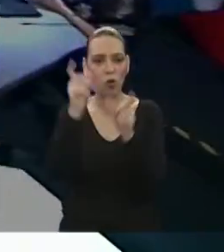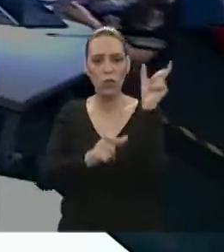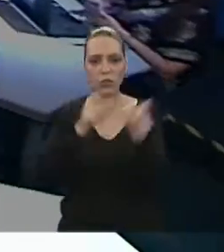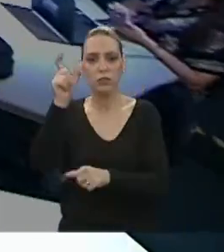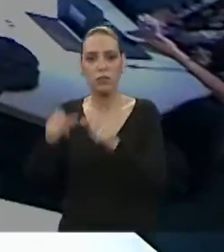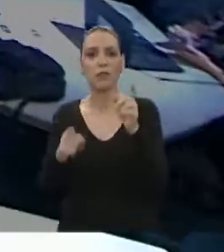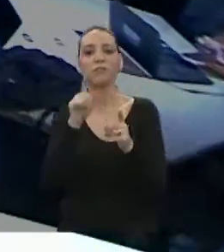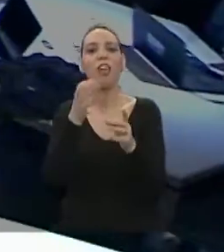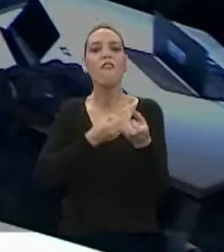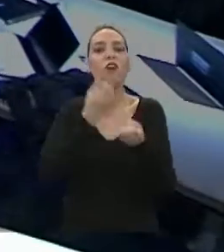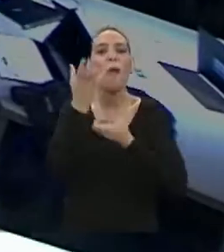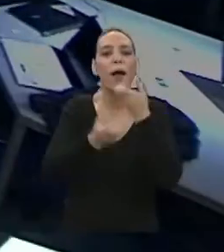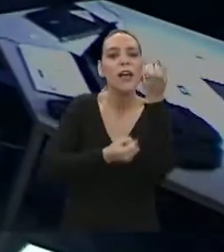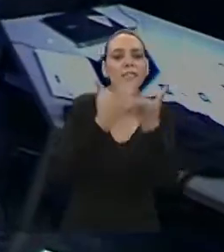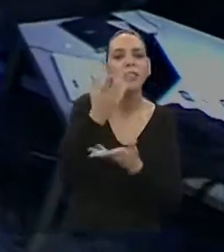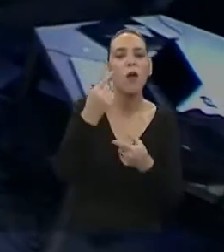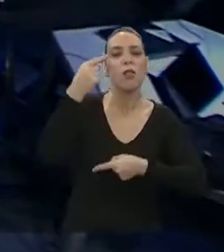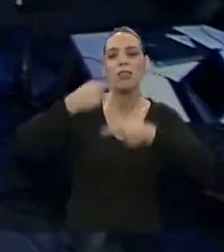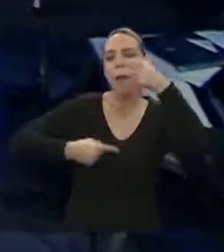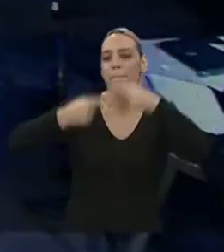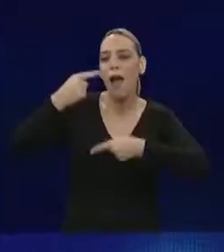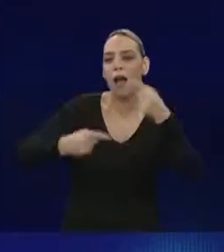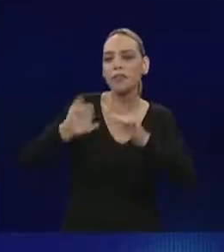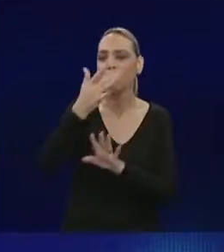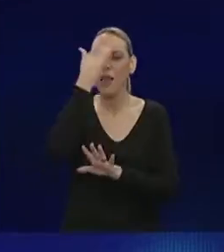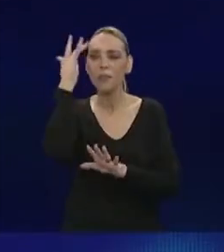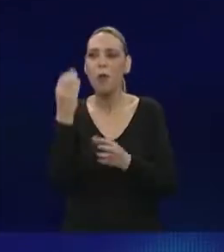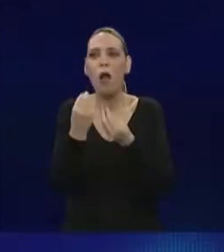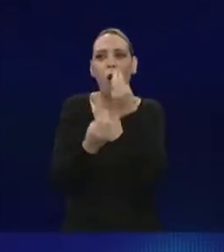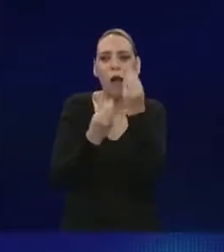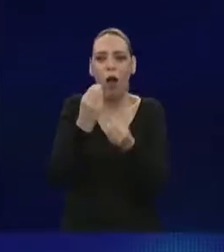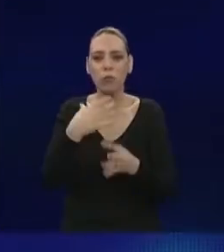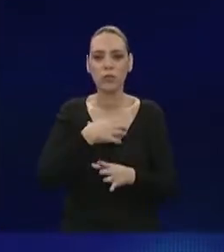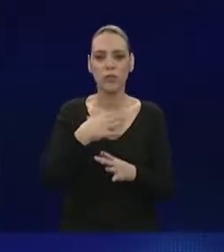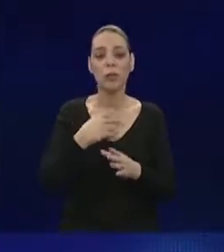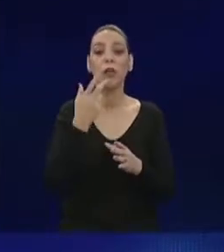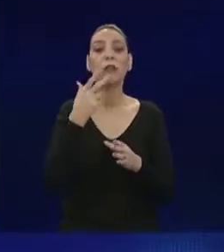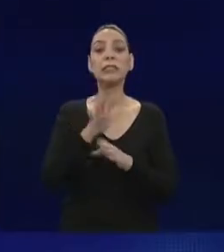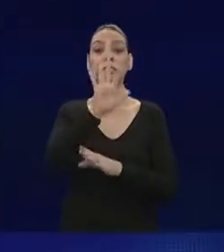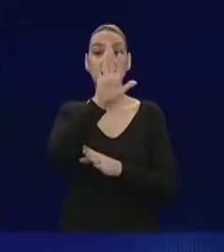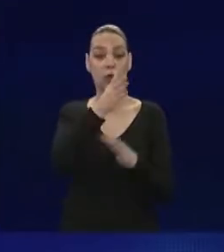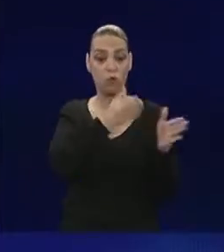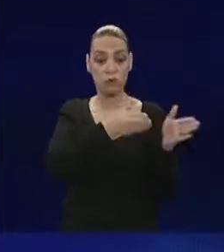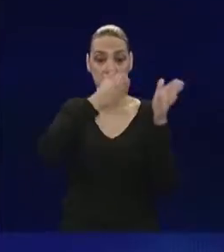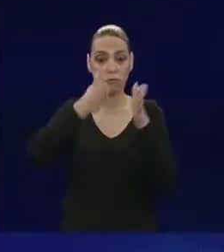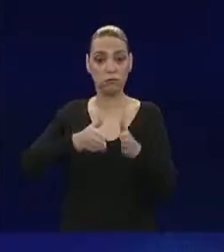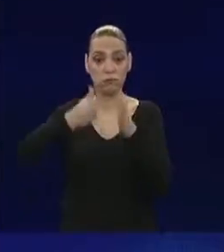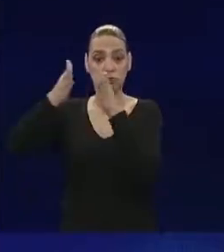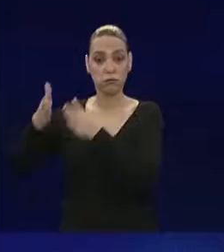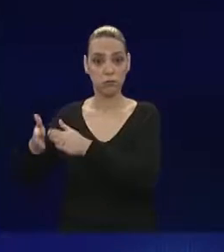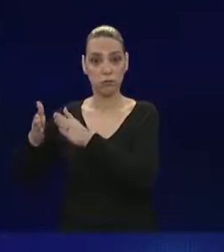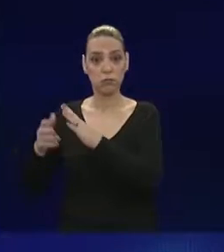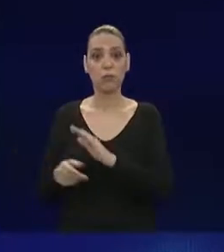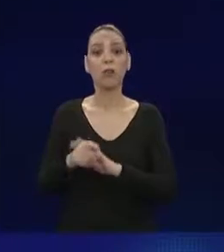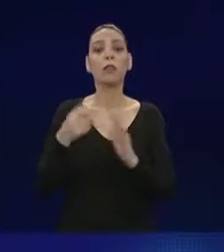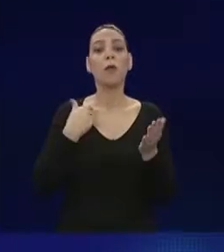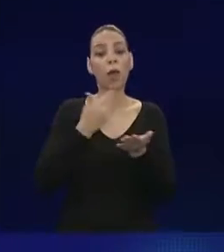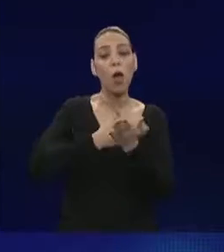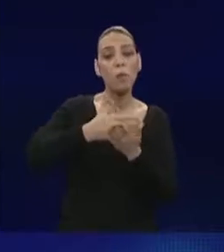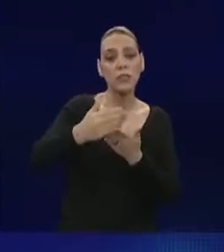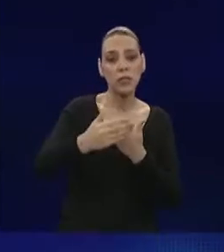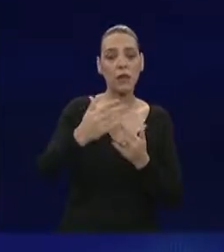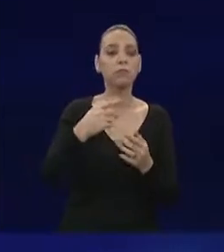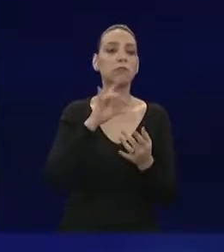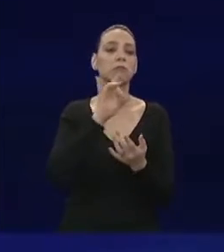minuto a minuto durante o debate. O programa será dividido em 5 blocos. Para começar, os participantes respondem a uma mesma questão que